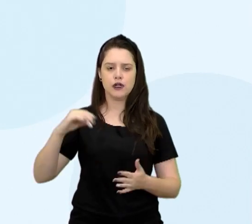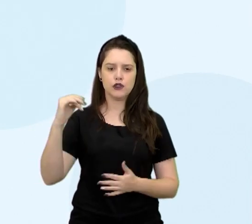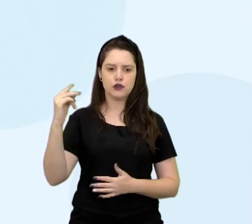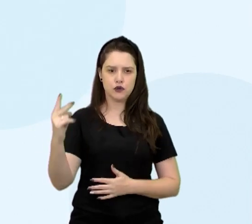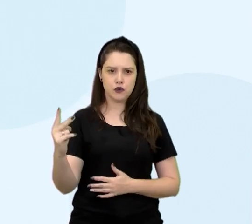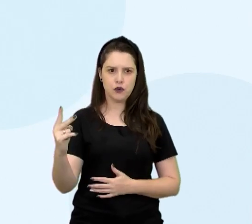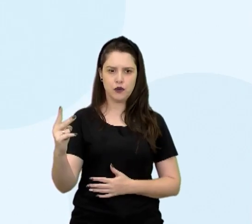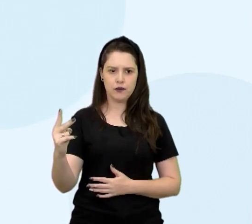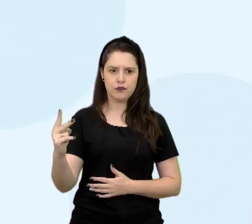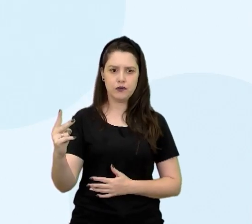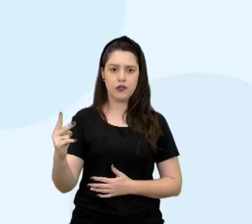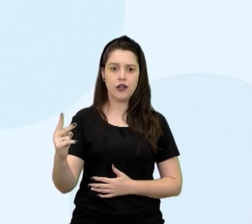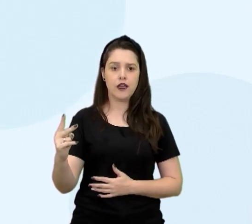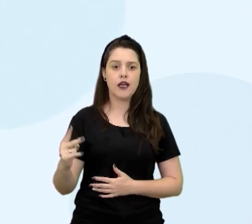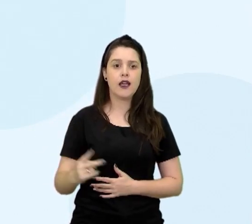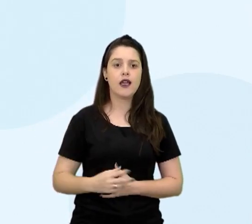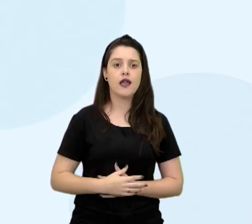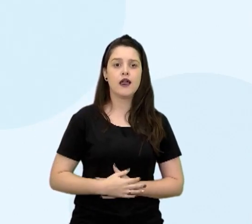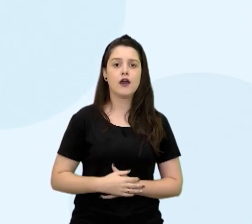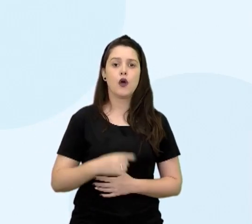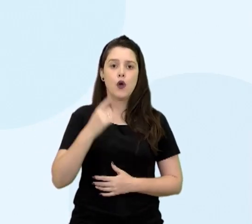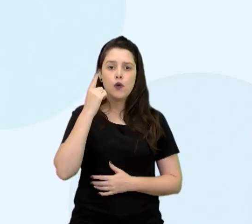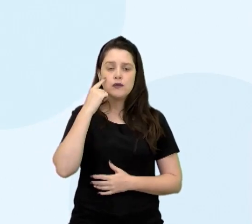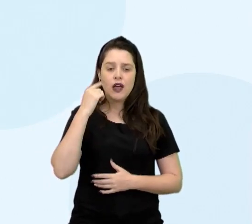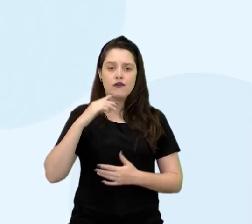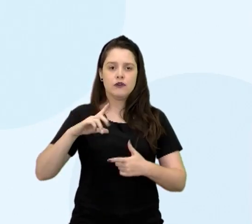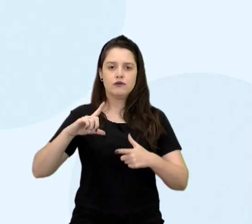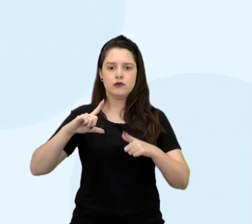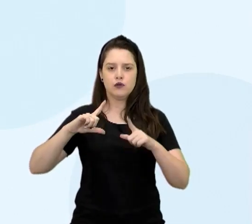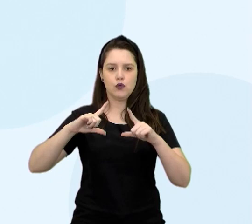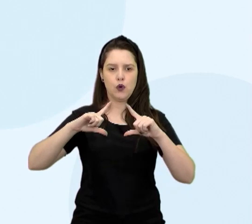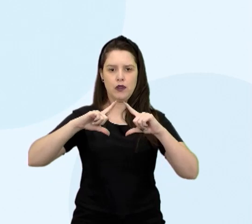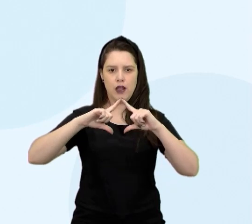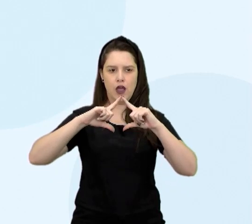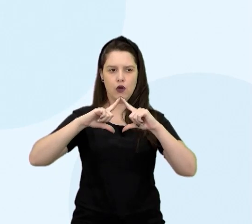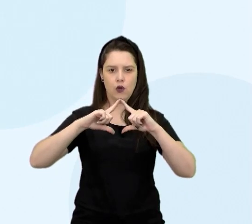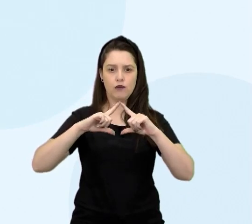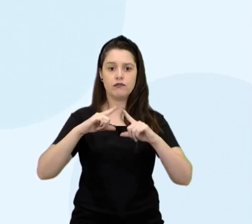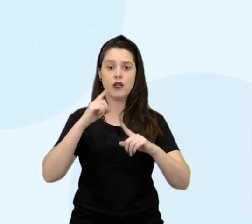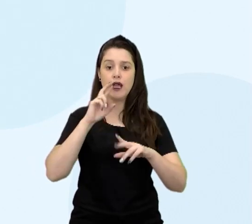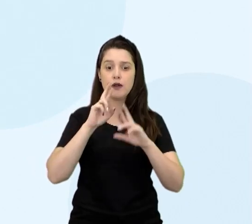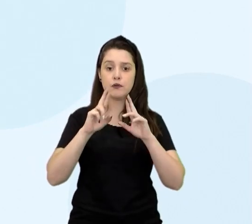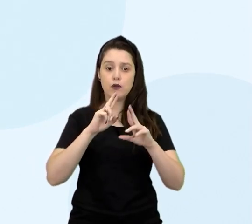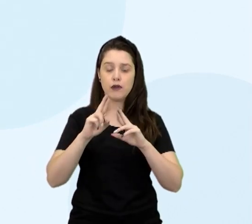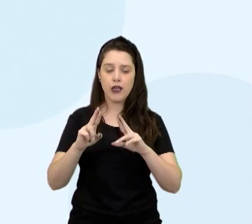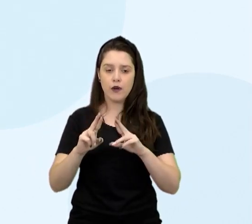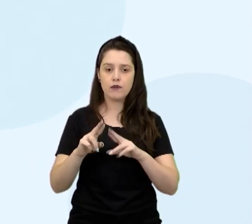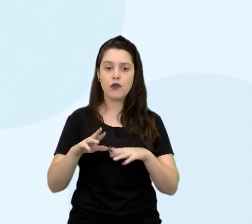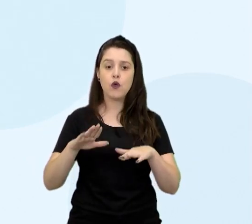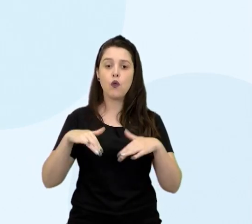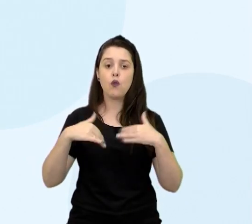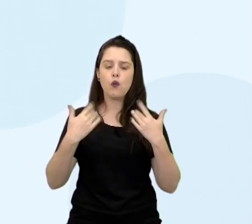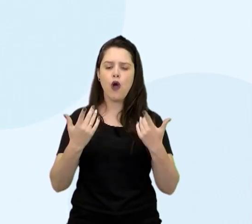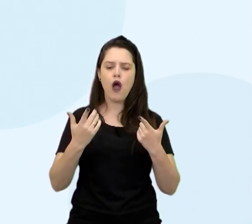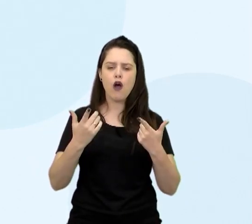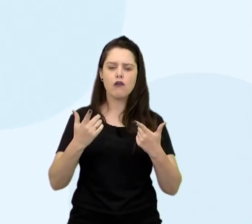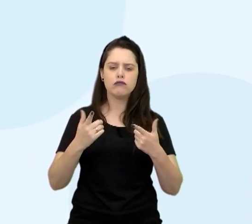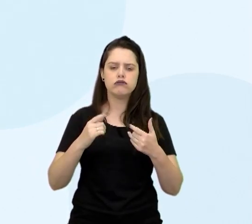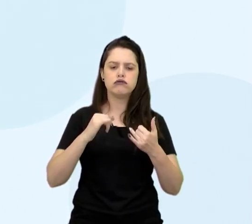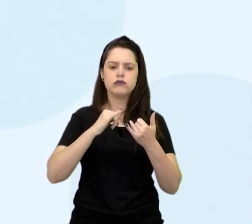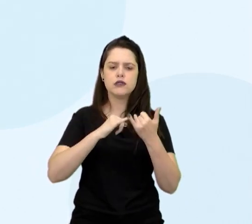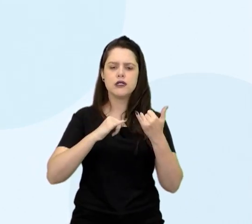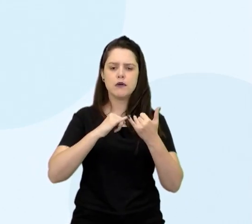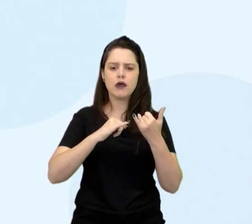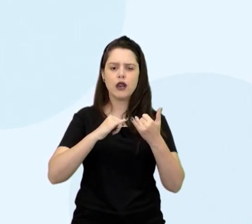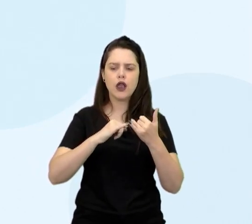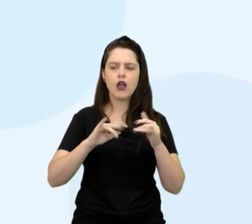os triângulos a seguir e vamos responder as perguntas. Eles são semelhantes? Qual é o caso? Se for